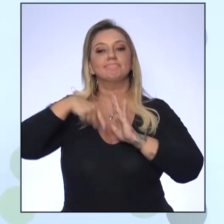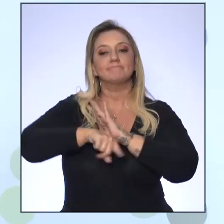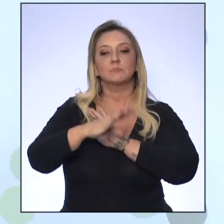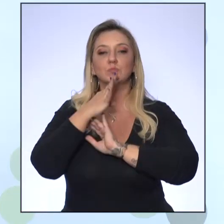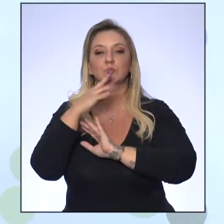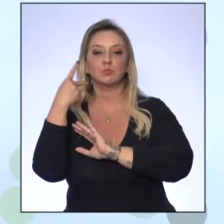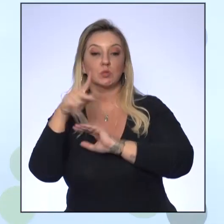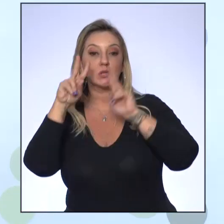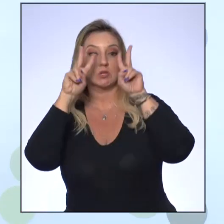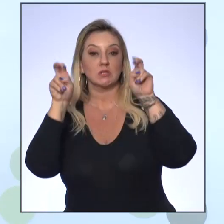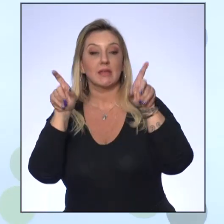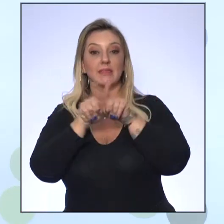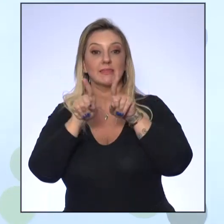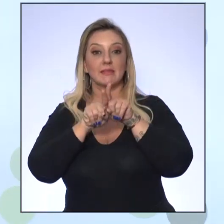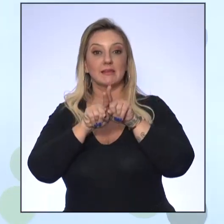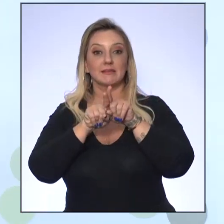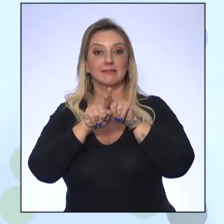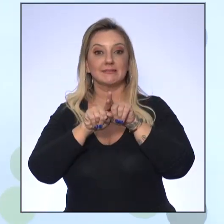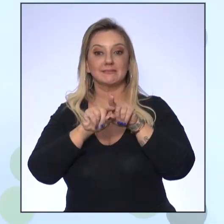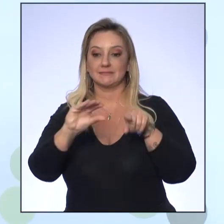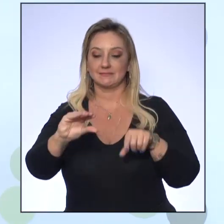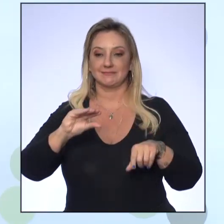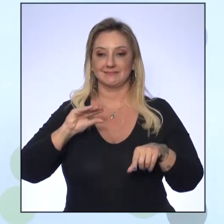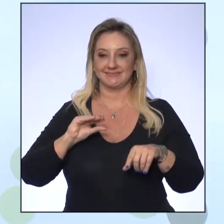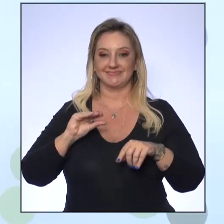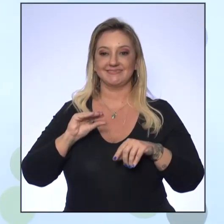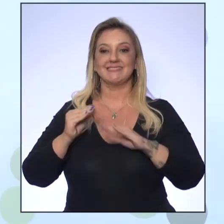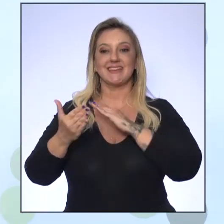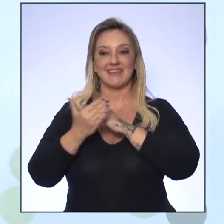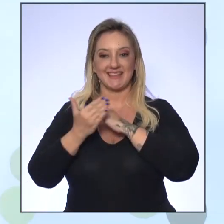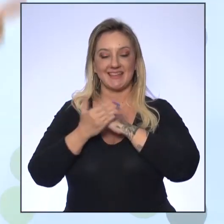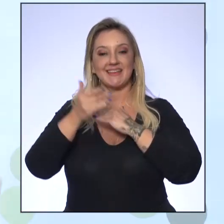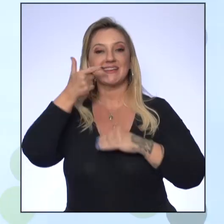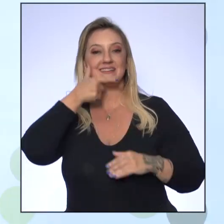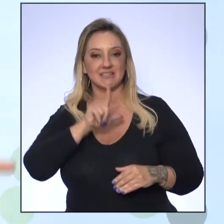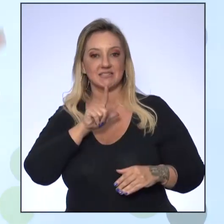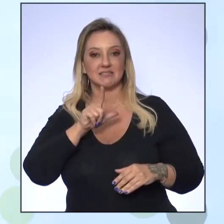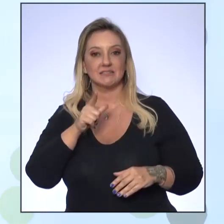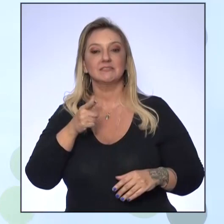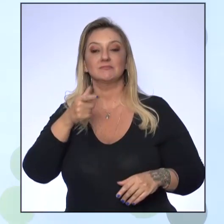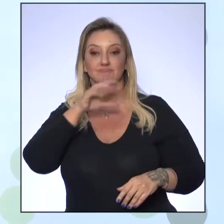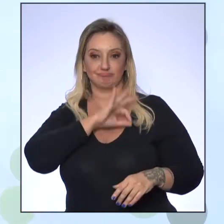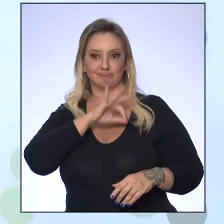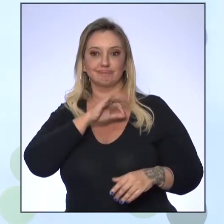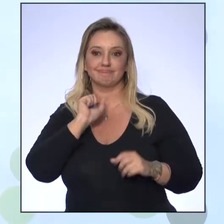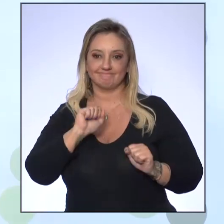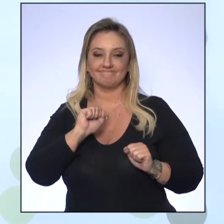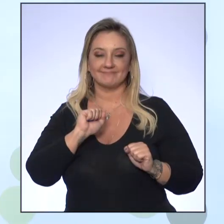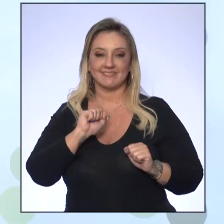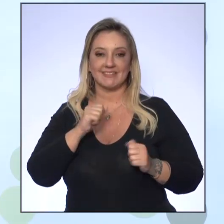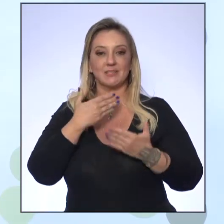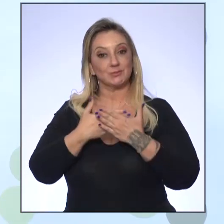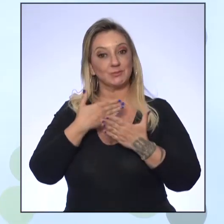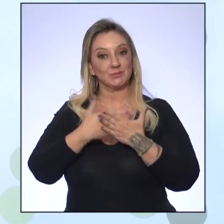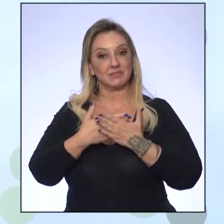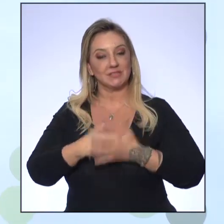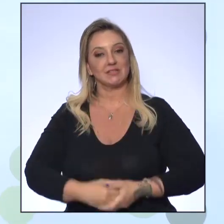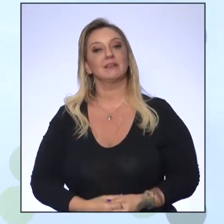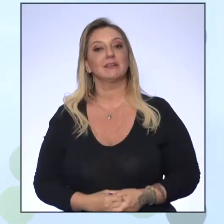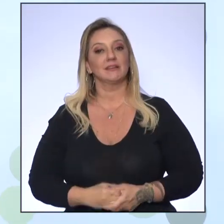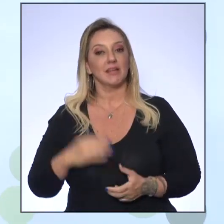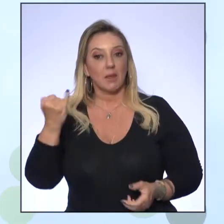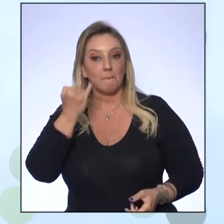seu conhecimento sobre aquilo e ainda recebe uma bolsa por isso. Então você pode ser remunerado para estudar. Isso é